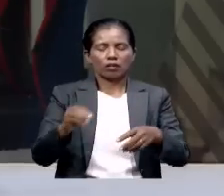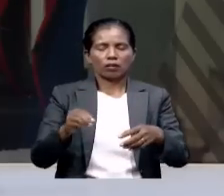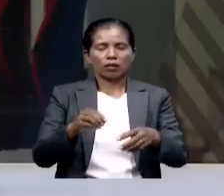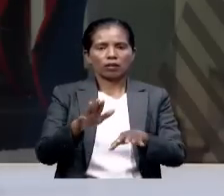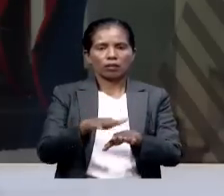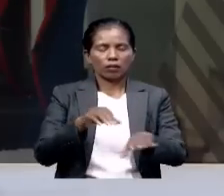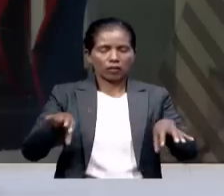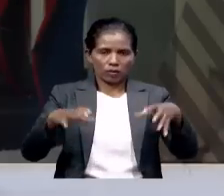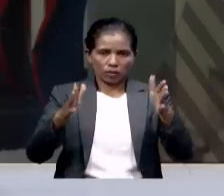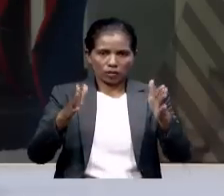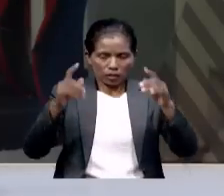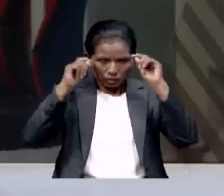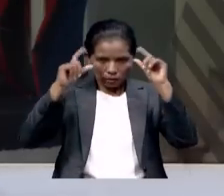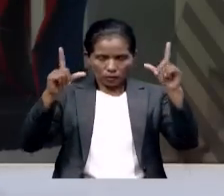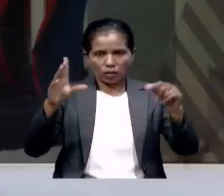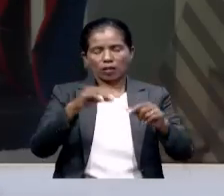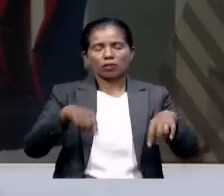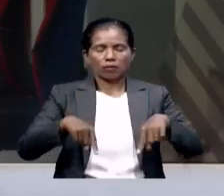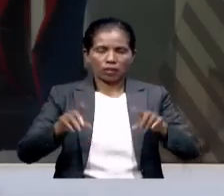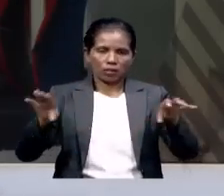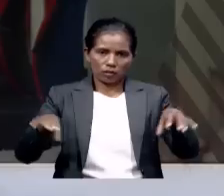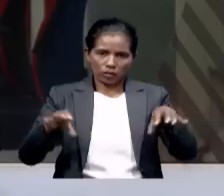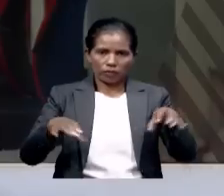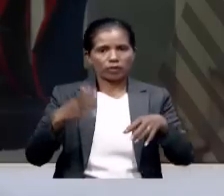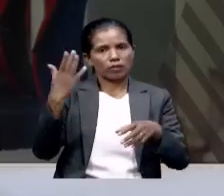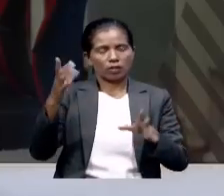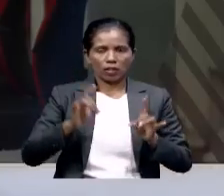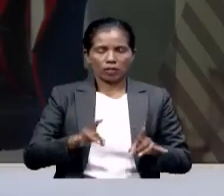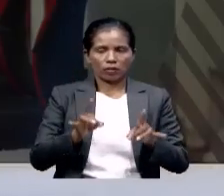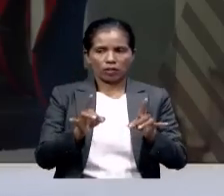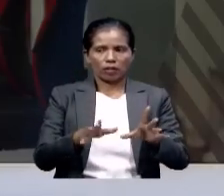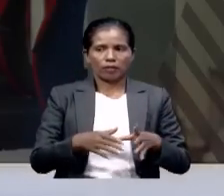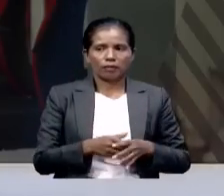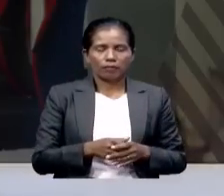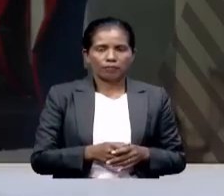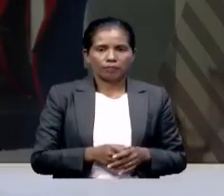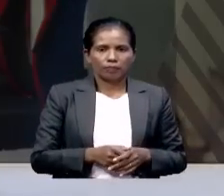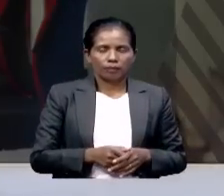do trabalhador Timor-Oang atua para serviço IHA Austrália.